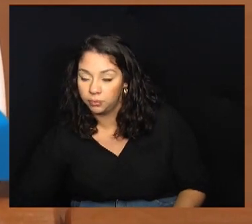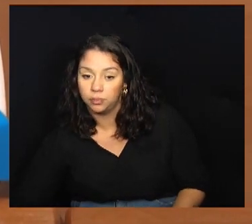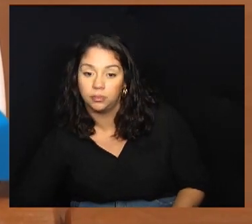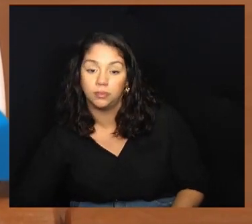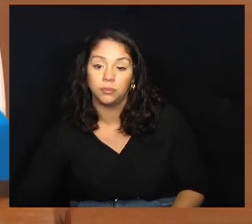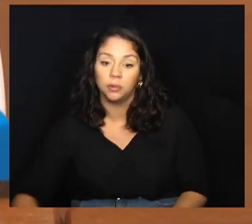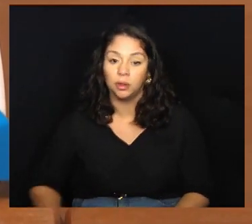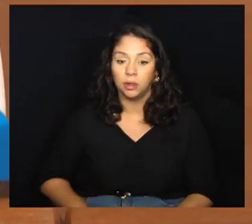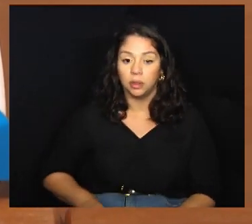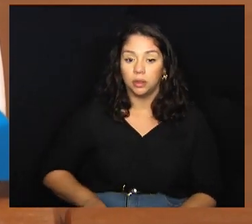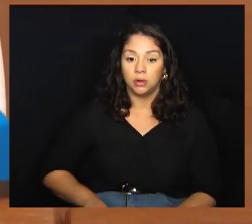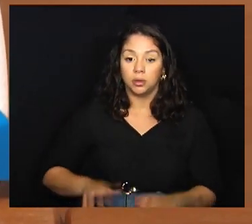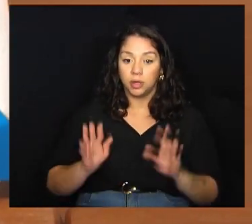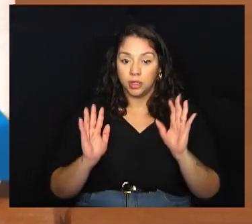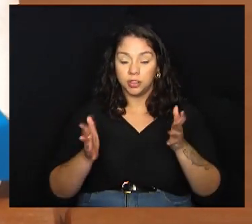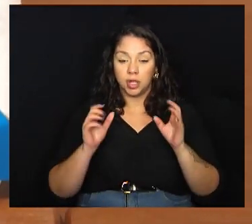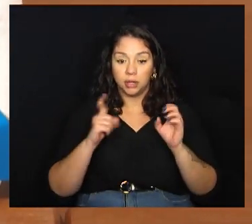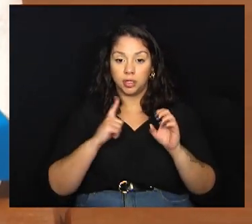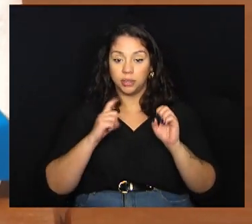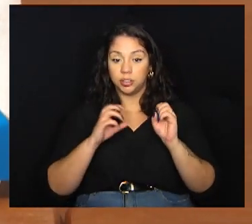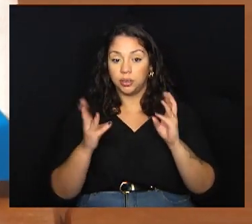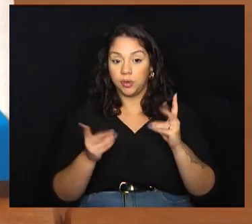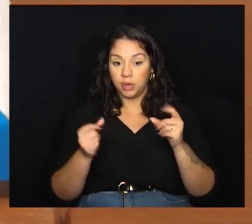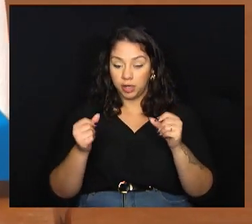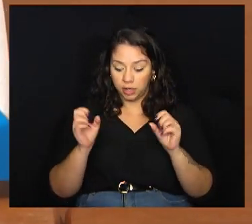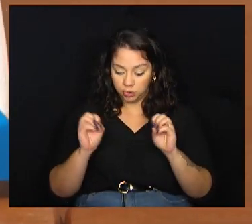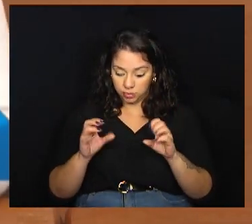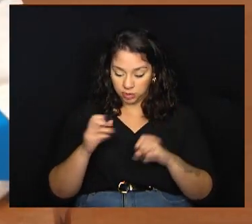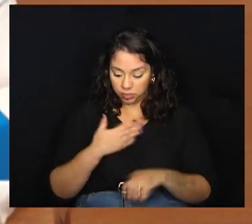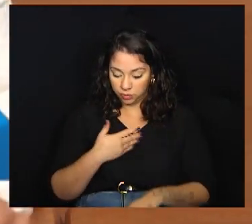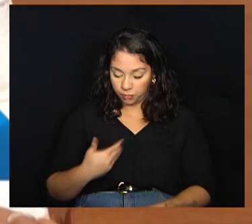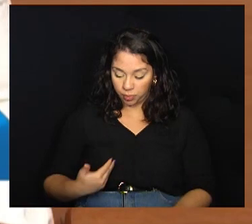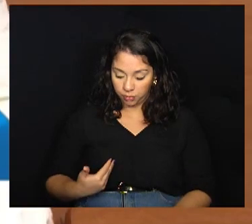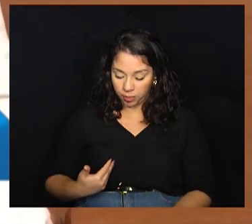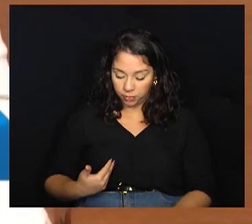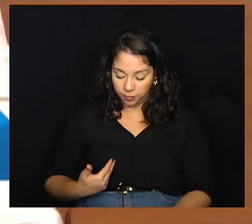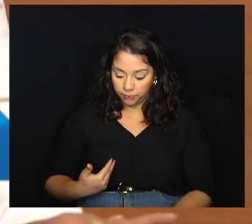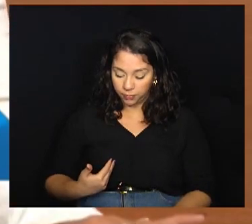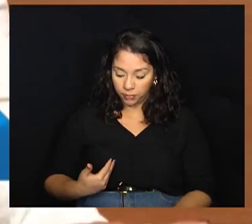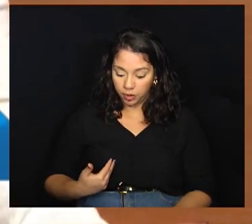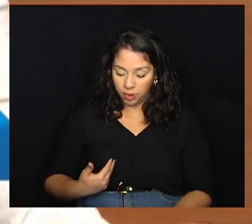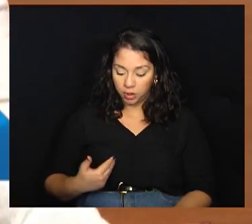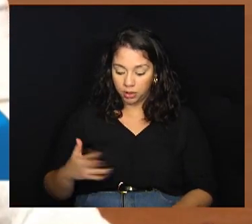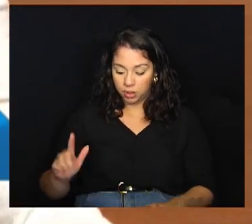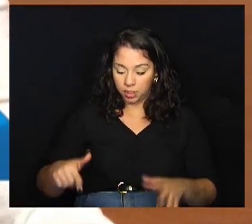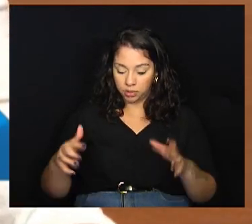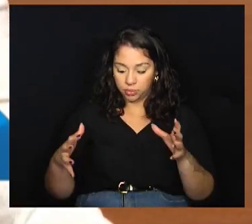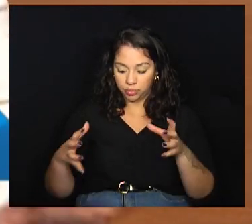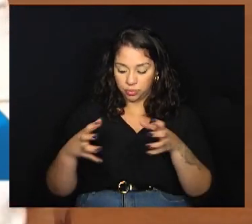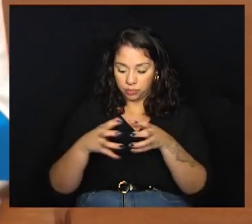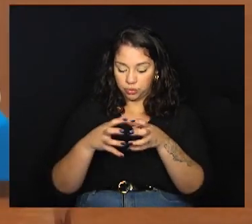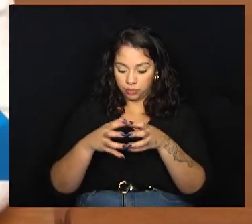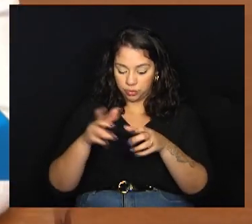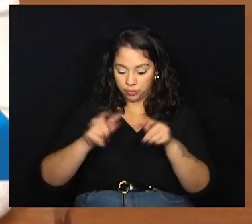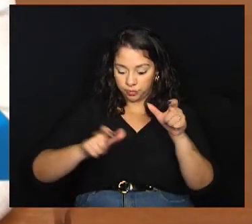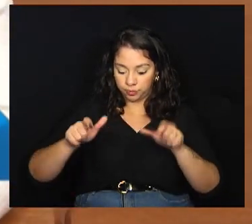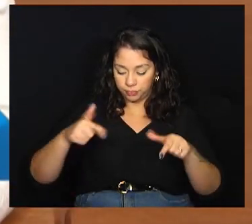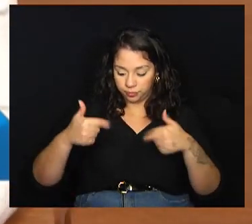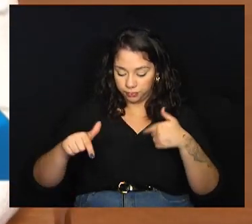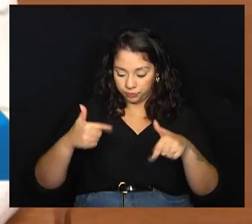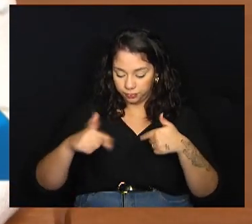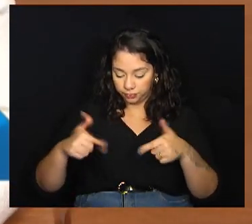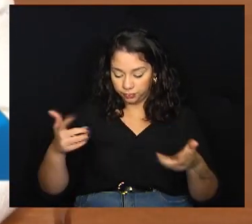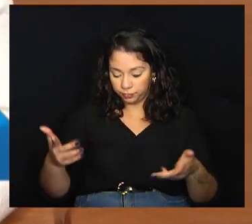no ensino público municipal. Isso se deve muito ao conjunto dos trabalhadores, das trabalhadoras, dos